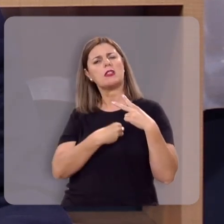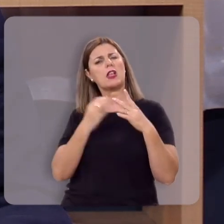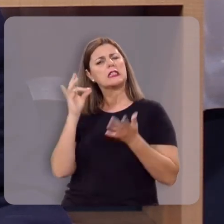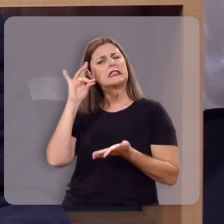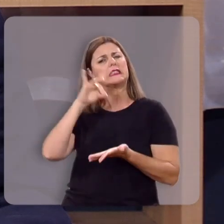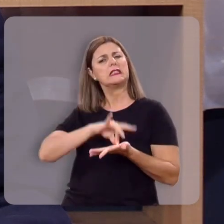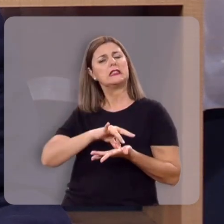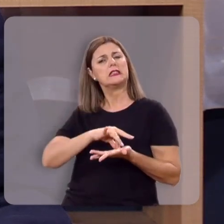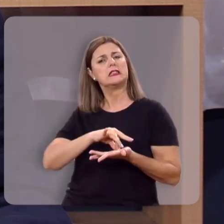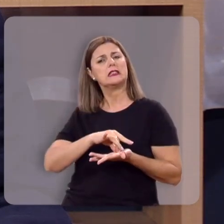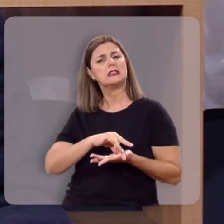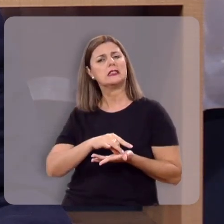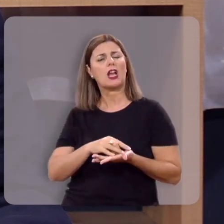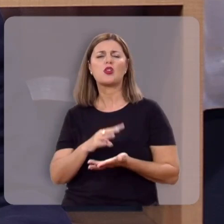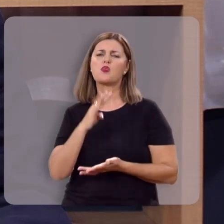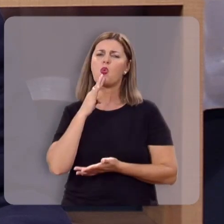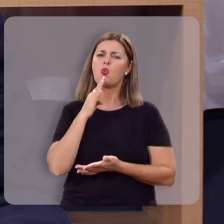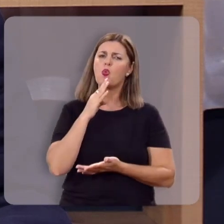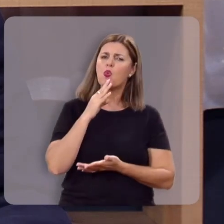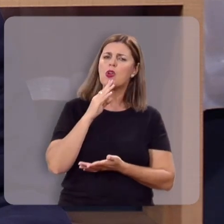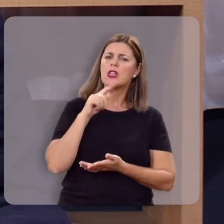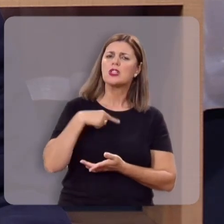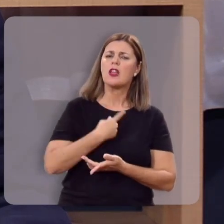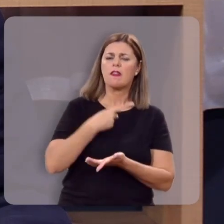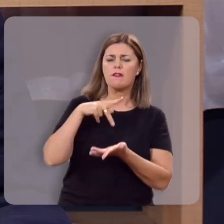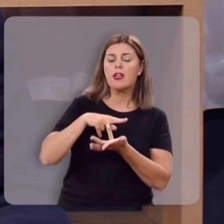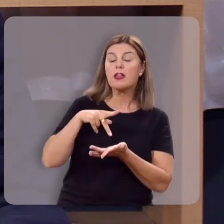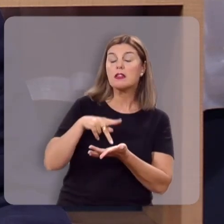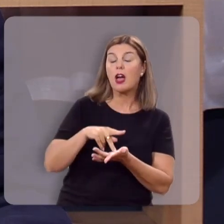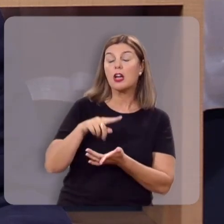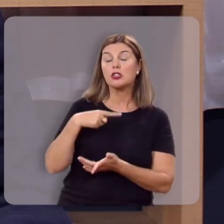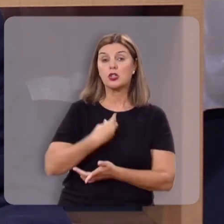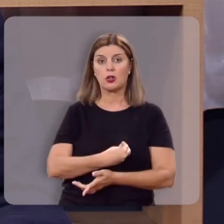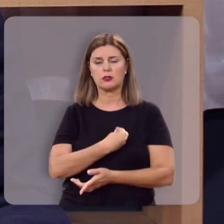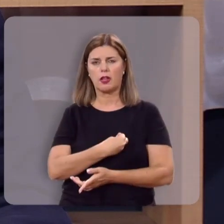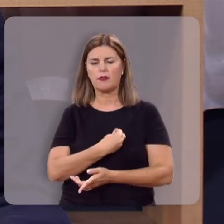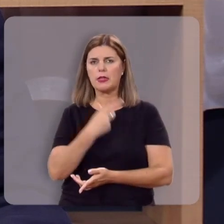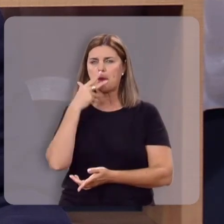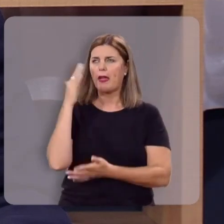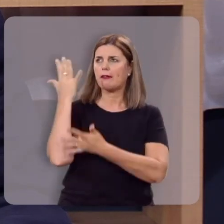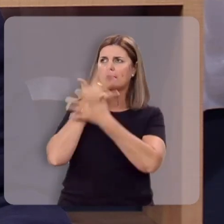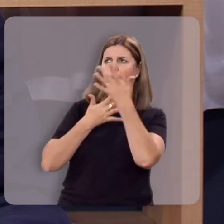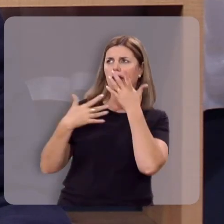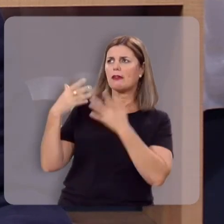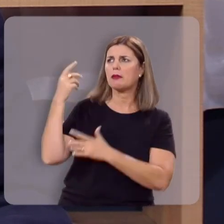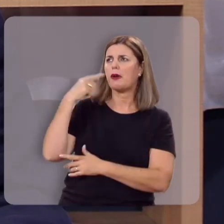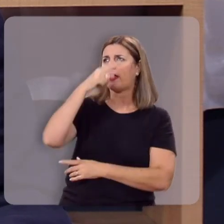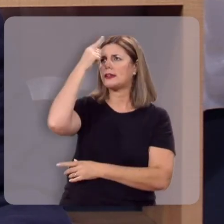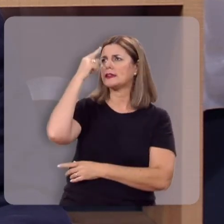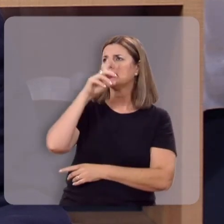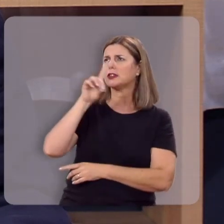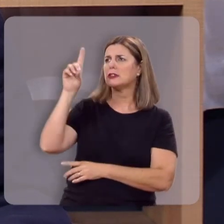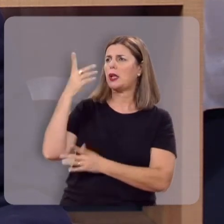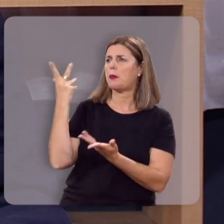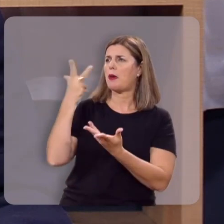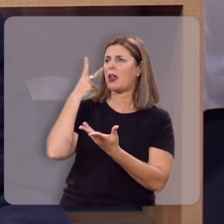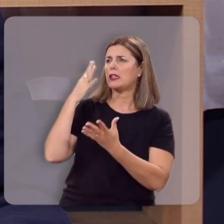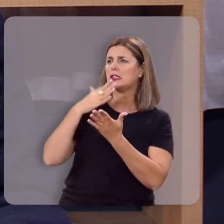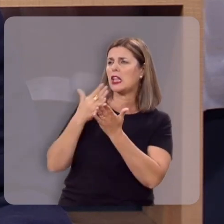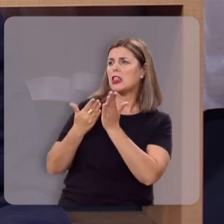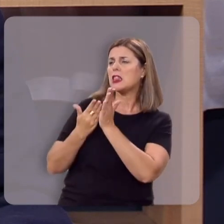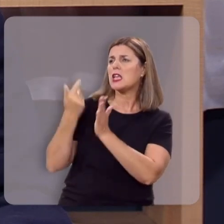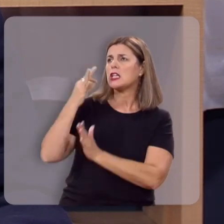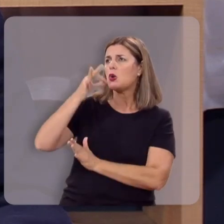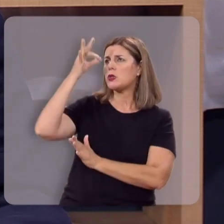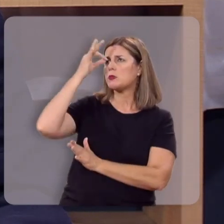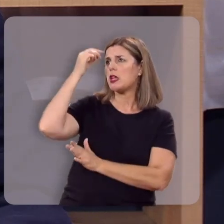e reconhecendo o que de fato na nossa vida ofende a santidade de Deus, apaga o Espírito